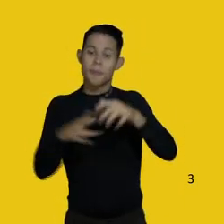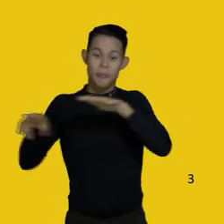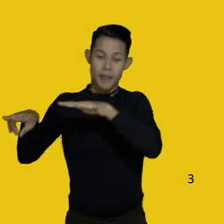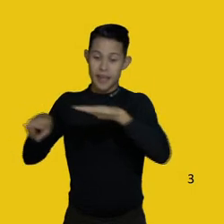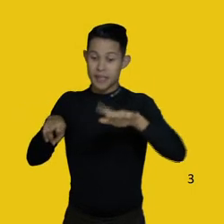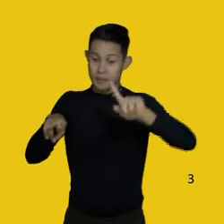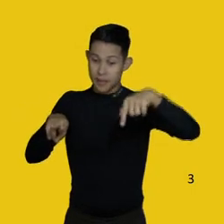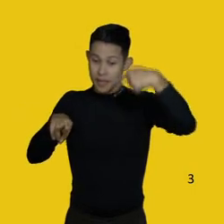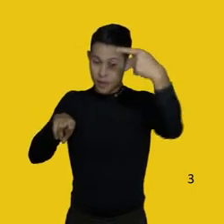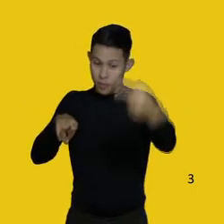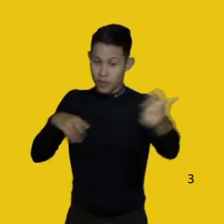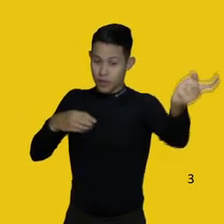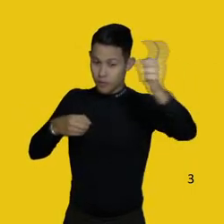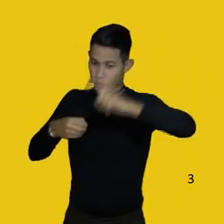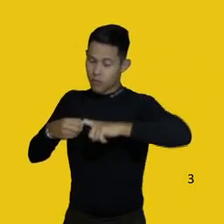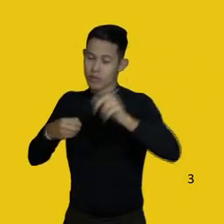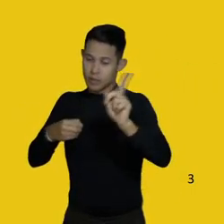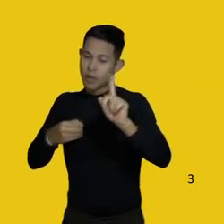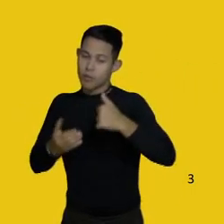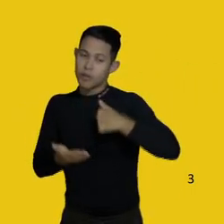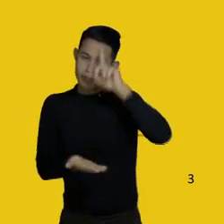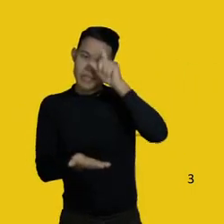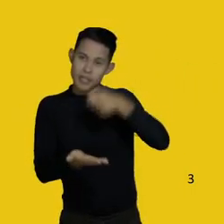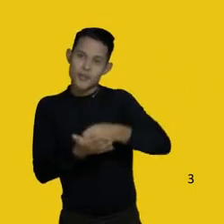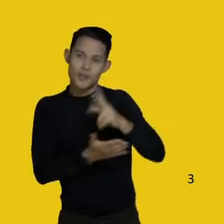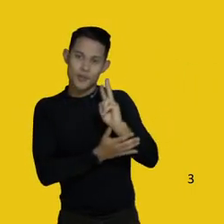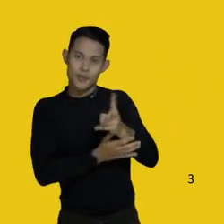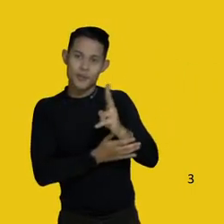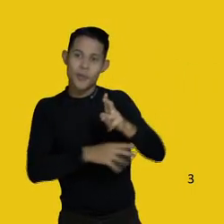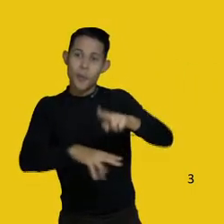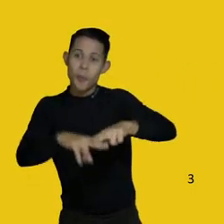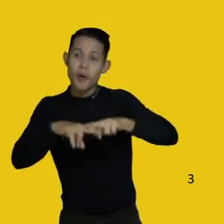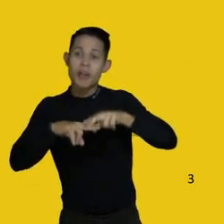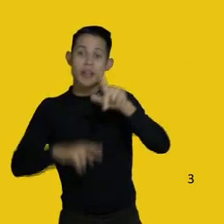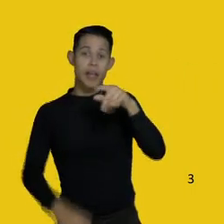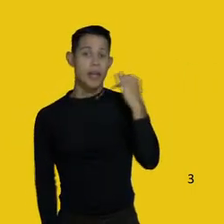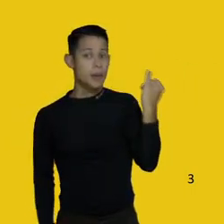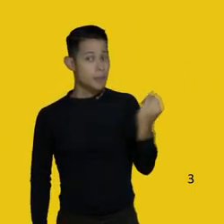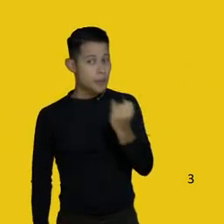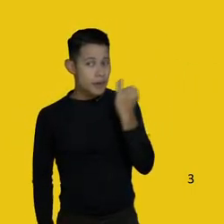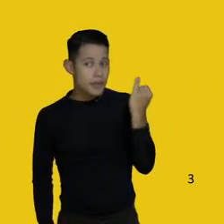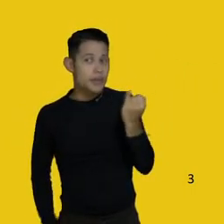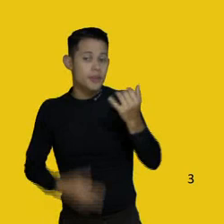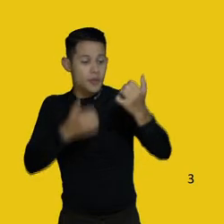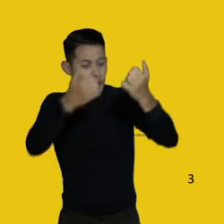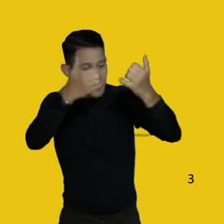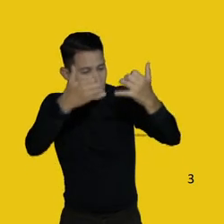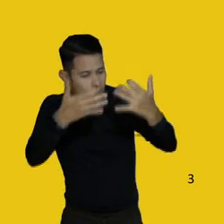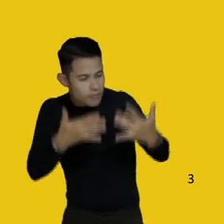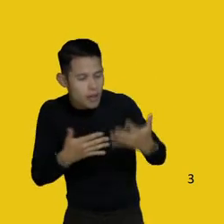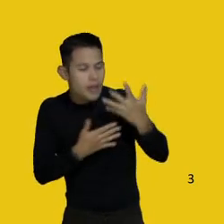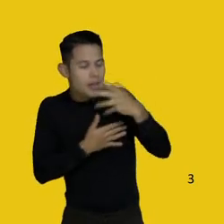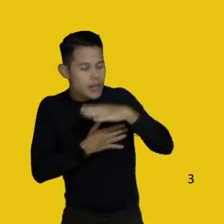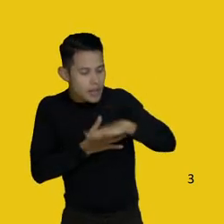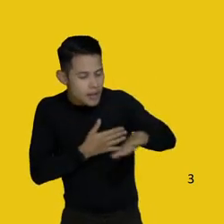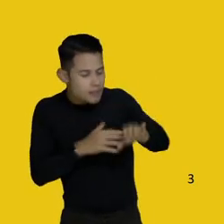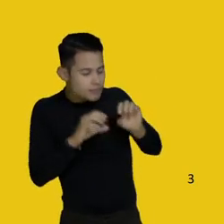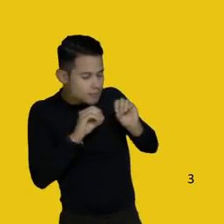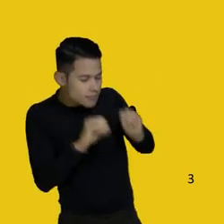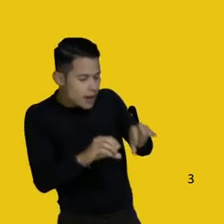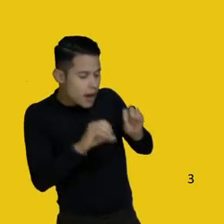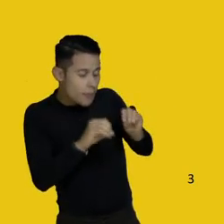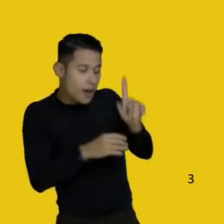vou continuar então eles percebem então por isso que é muito bom você explicar desde pequenininho todas essas dificuldades que eles têm